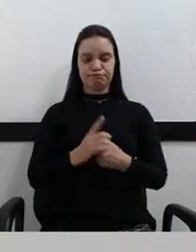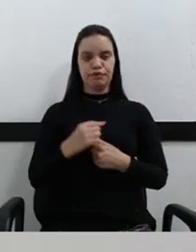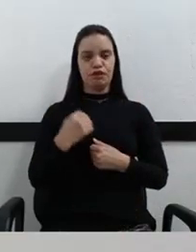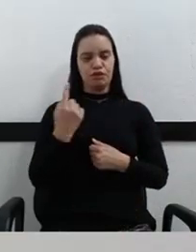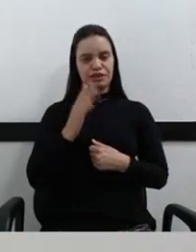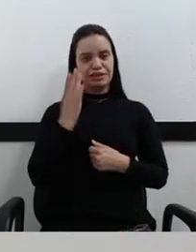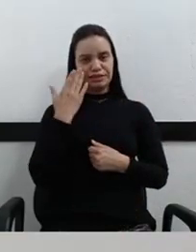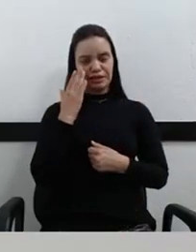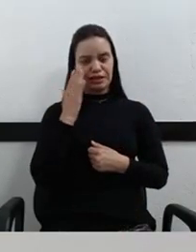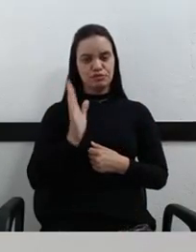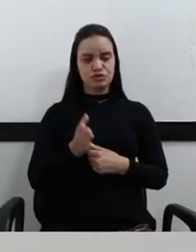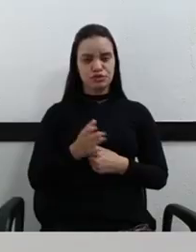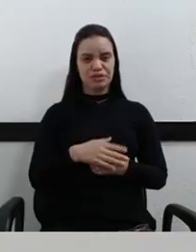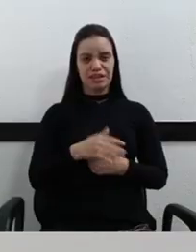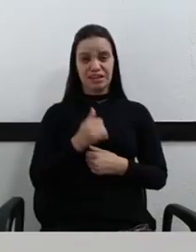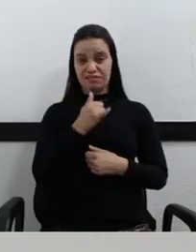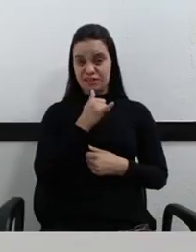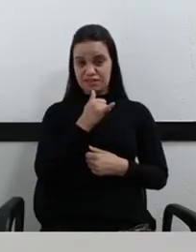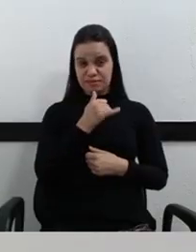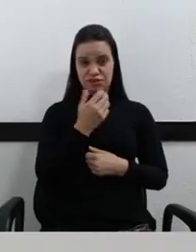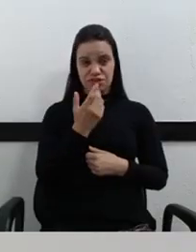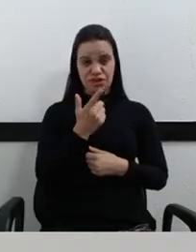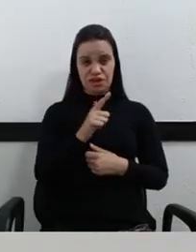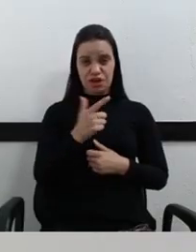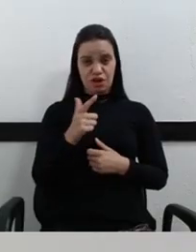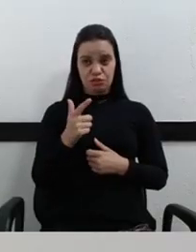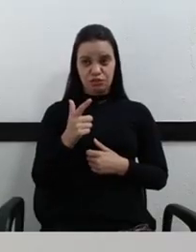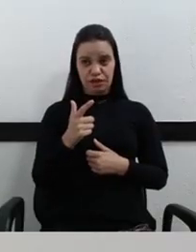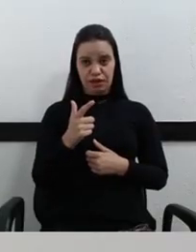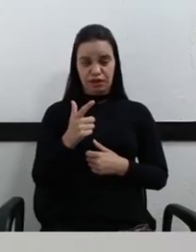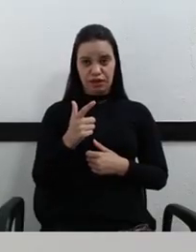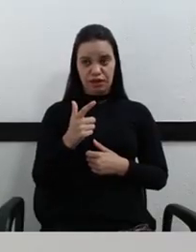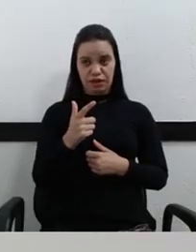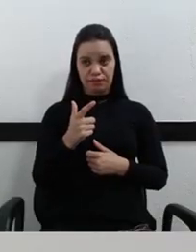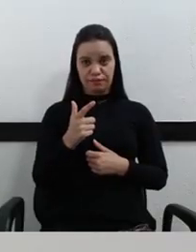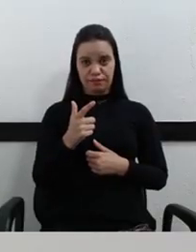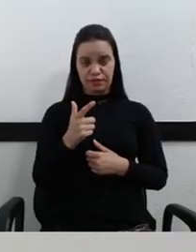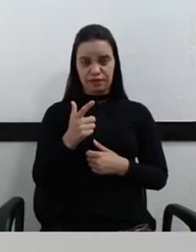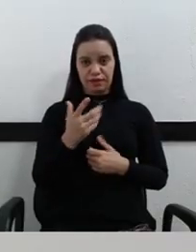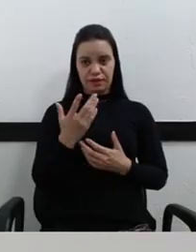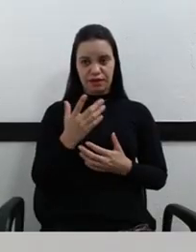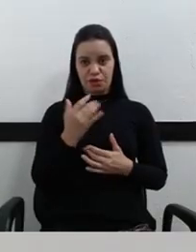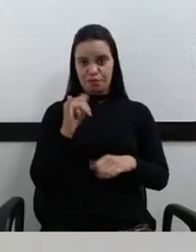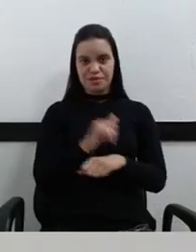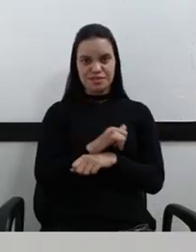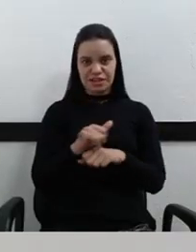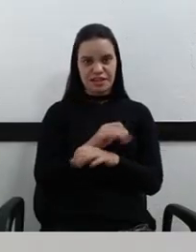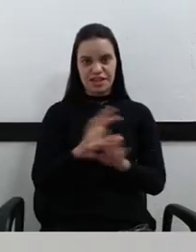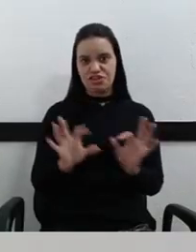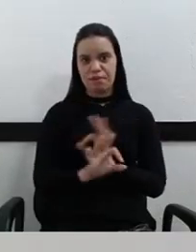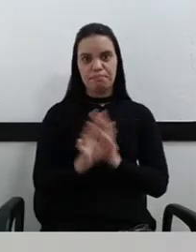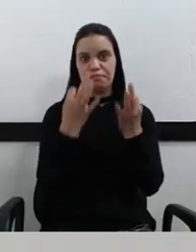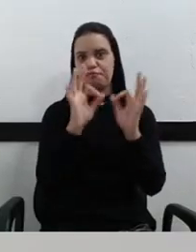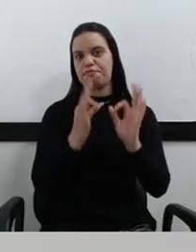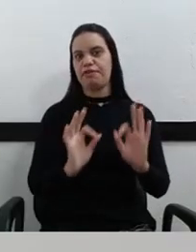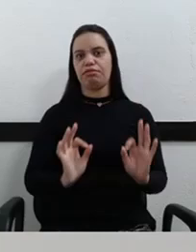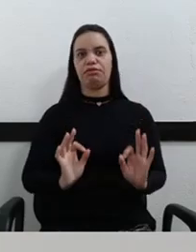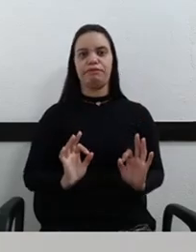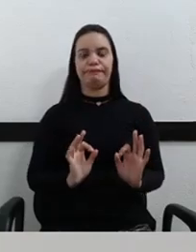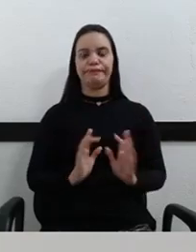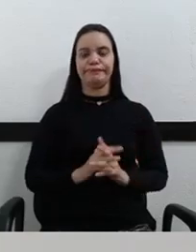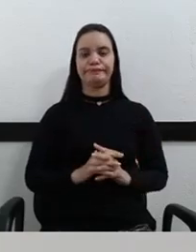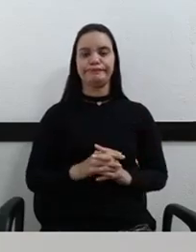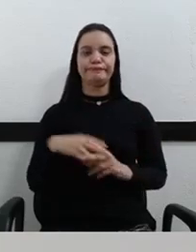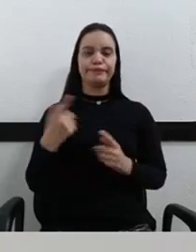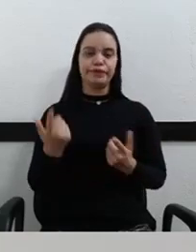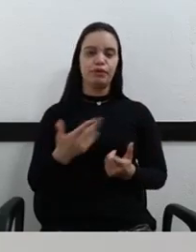entender. Infelizmente, não temos uma saída construída para isso. Por quê? Porque o fenômeno é atual. Ele é emergencial.